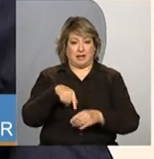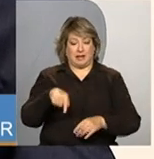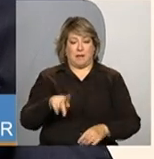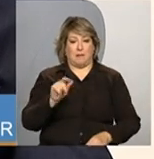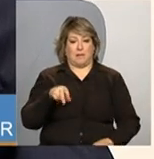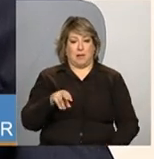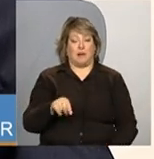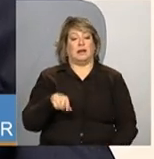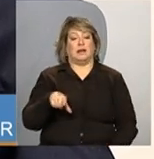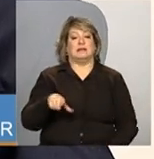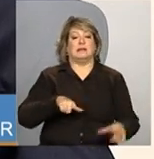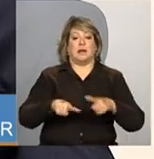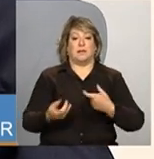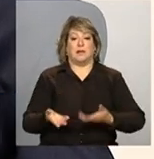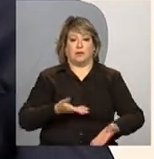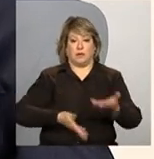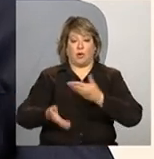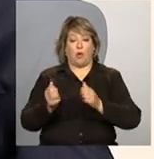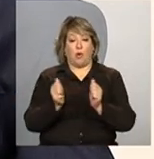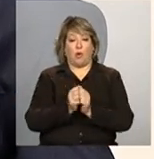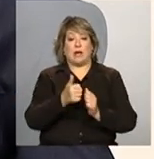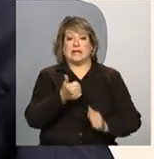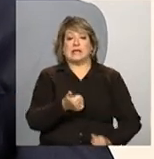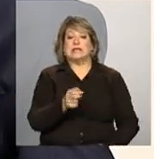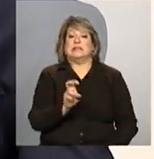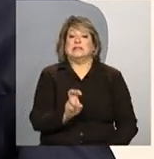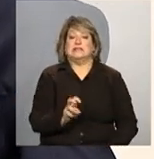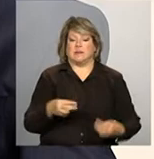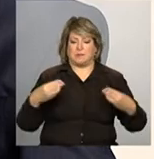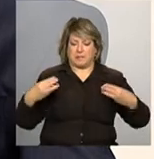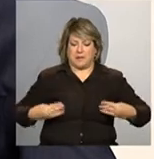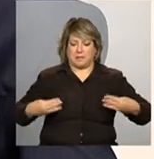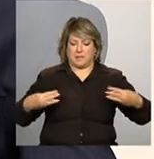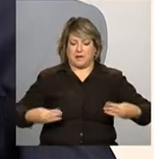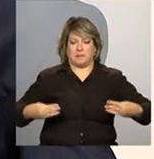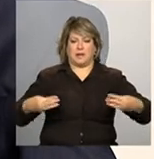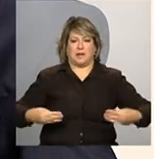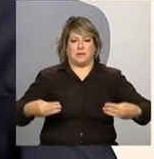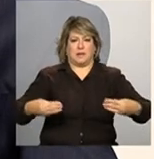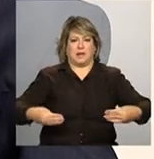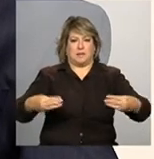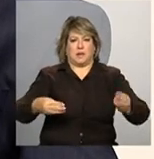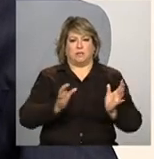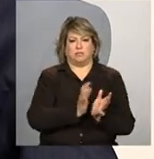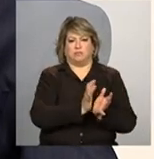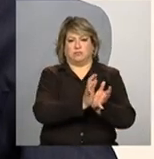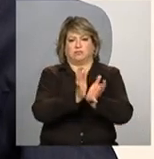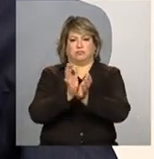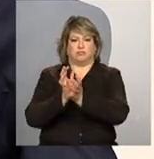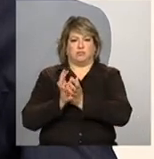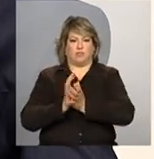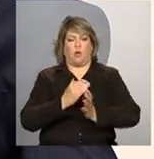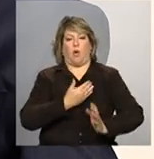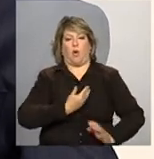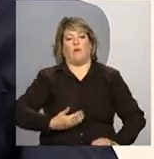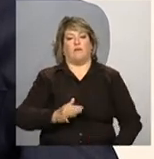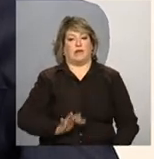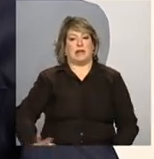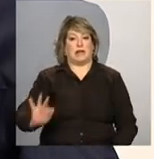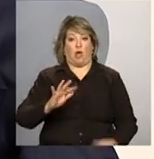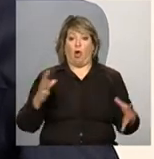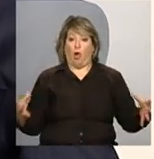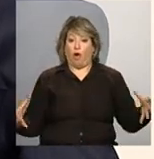trabalha articulado com 15 ministérios. Nós temos 15 ministérios, 15 instituições do governo federal